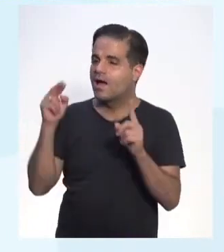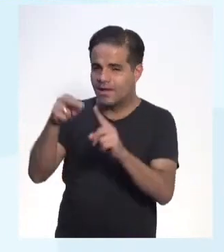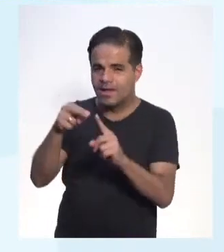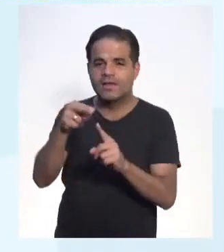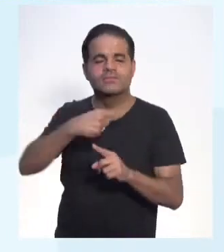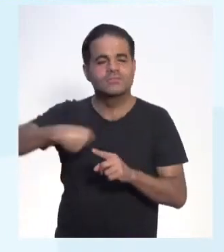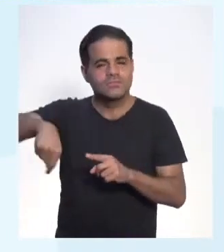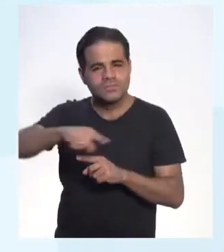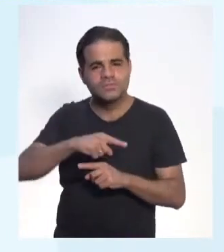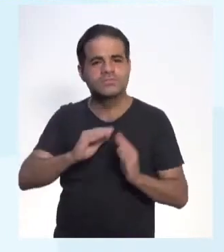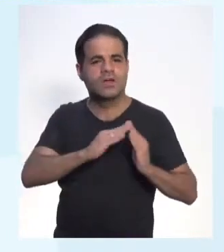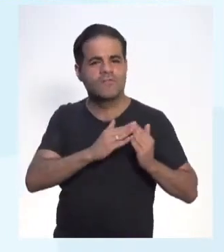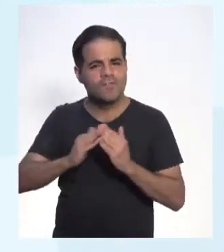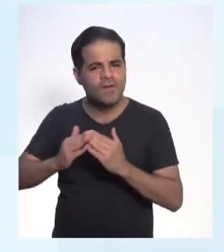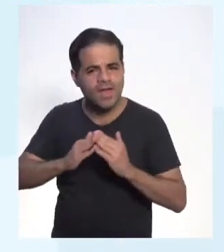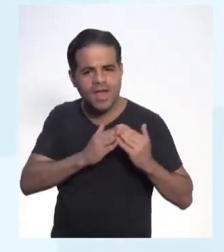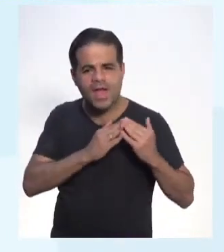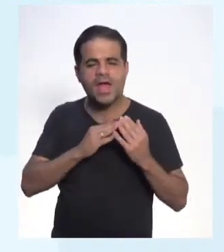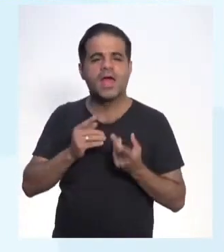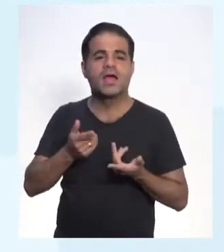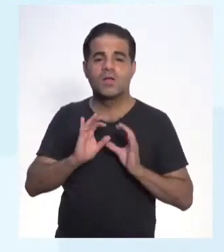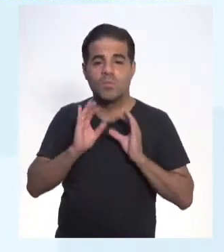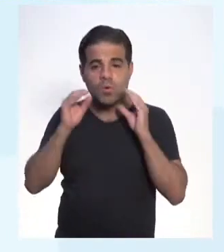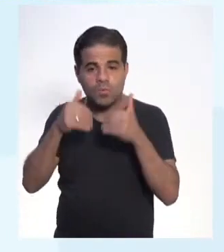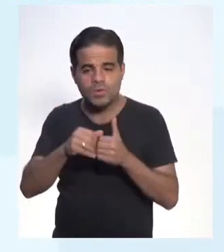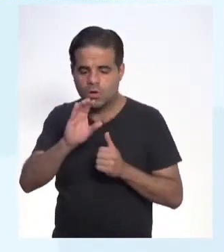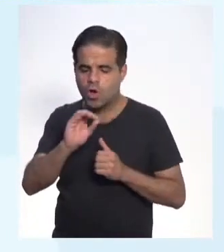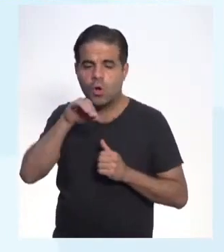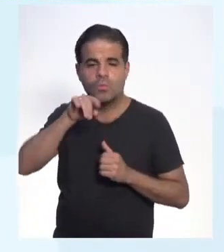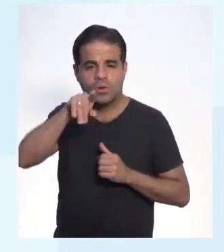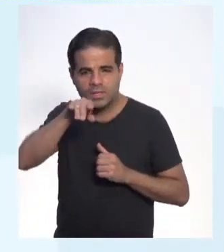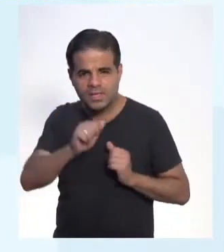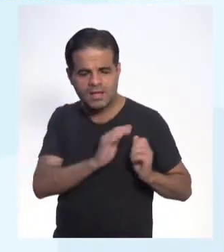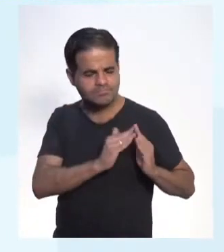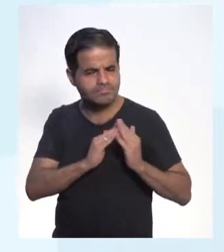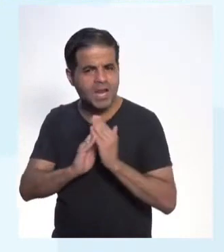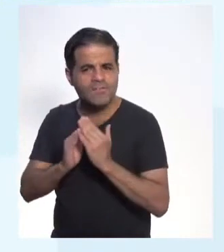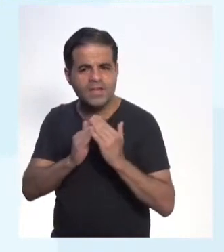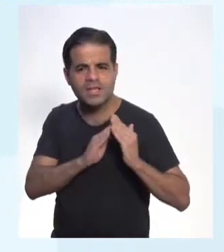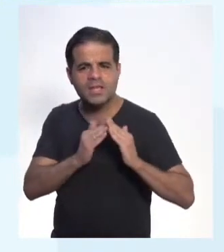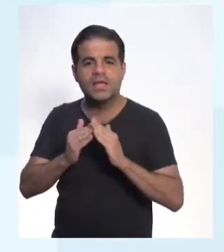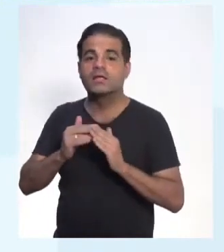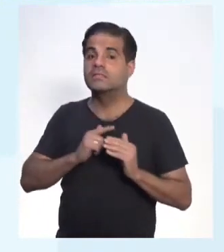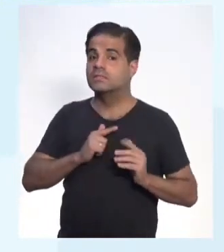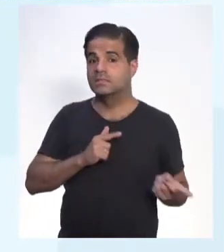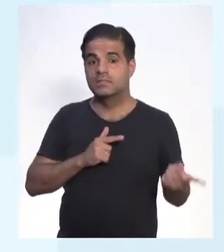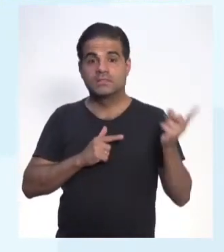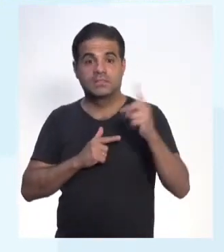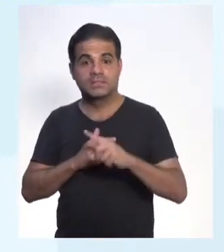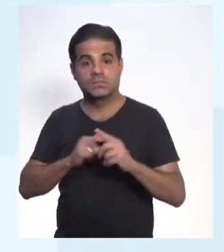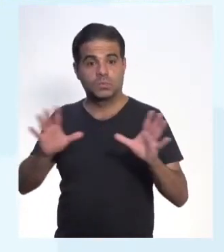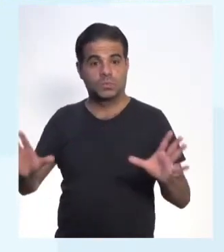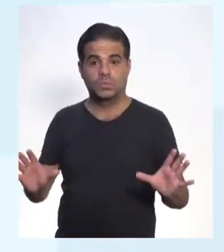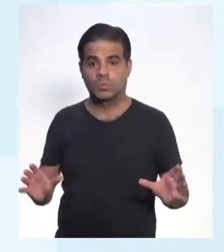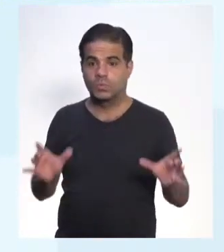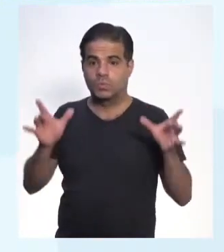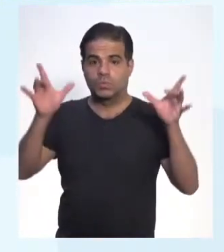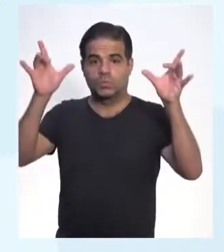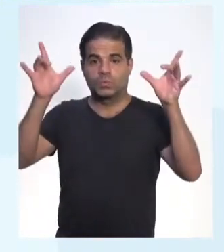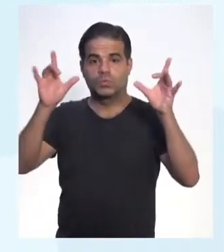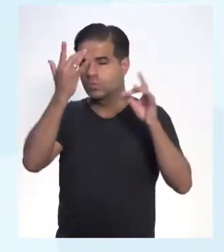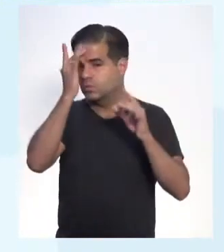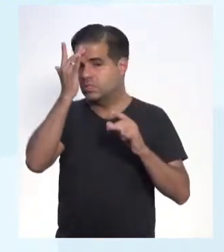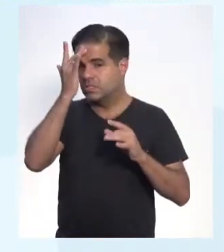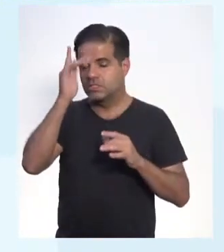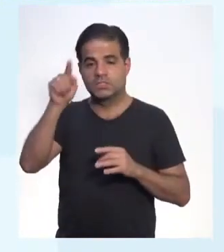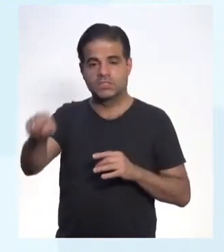uma favela, a uma comunidade, né, a periferia. Nós temos aí um monumento indiano,